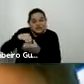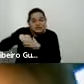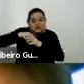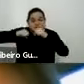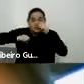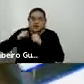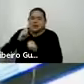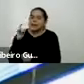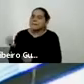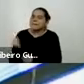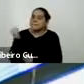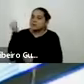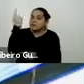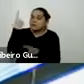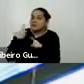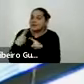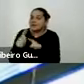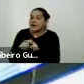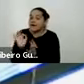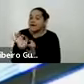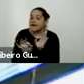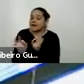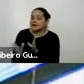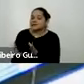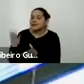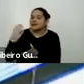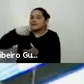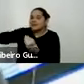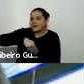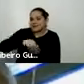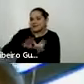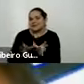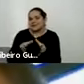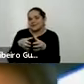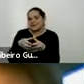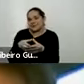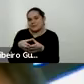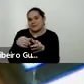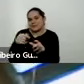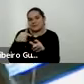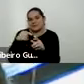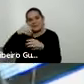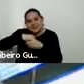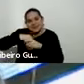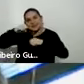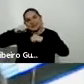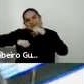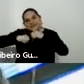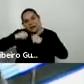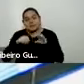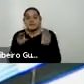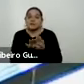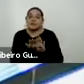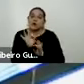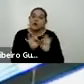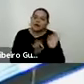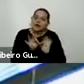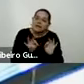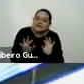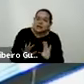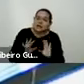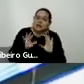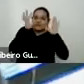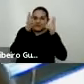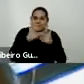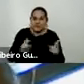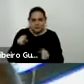o sindicato lá na base, né? Vários eventos organizamos, você é prova disso, você, no Departamento da Mulher, você já tem participado de eventos